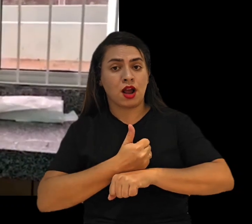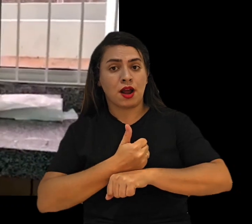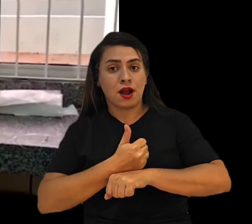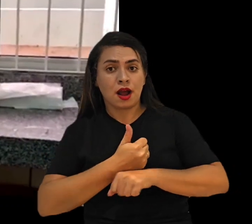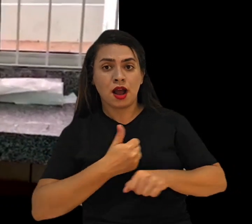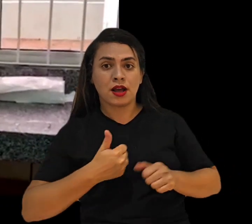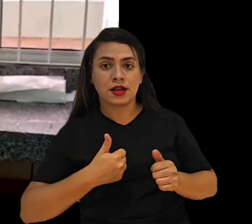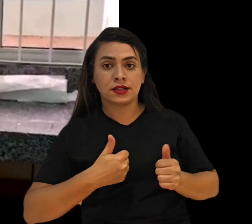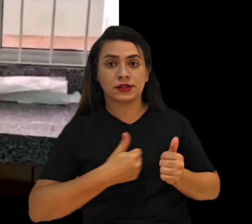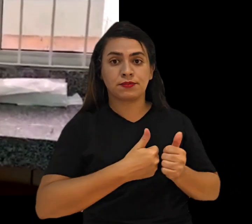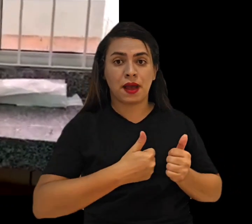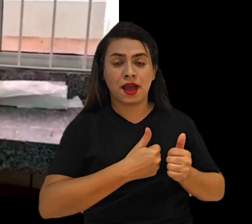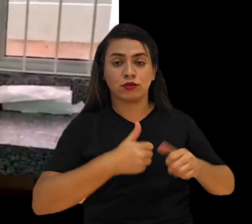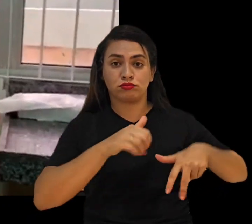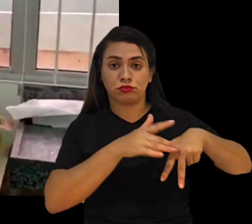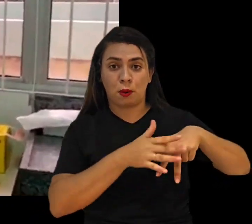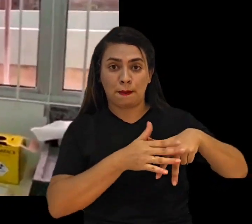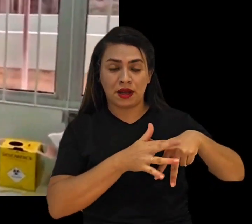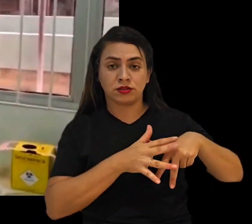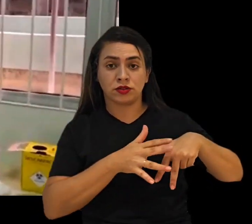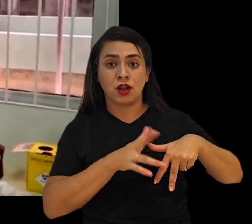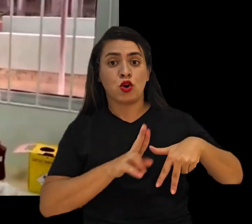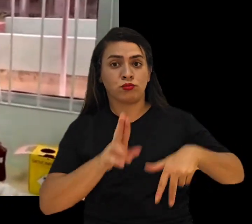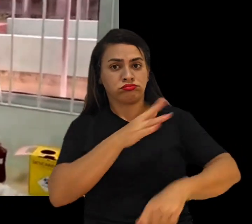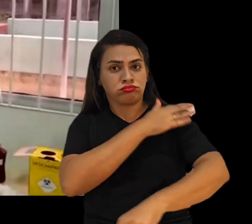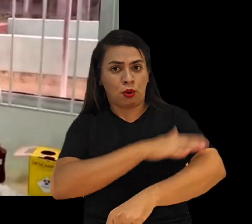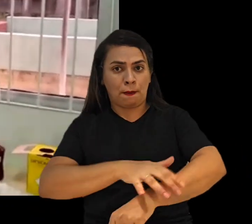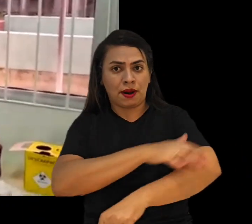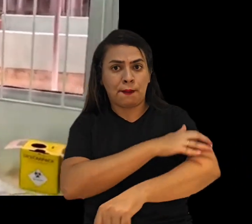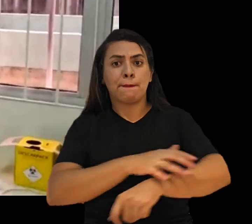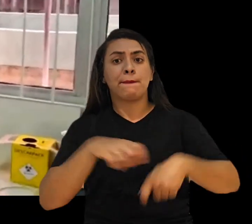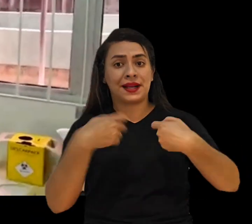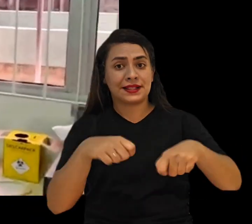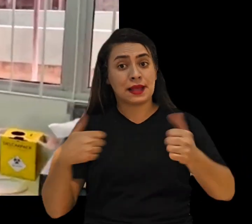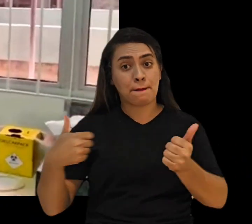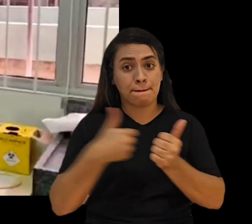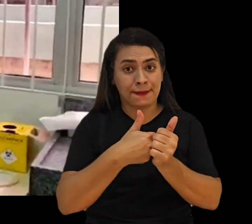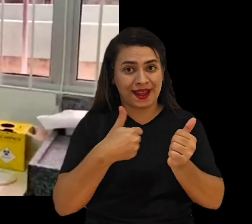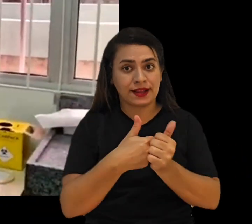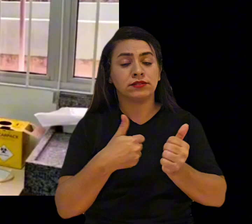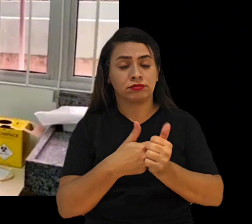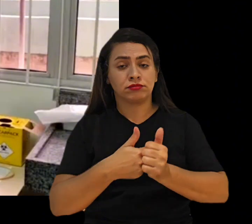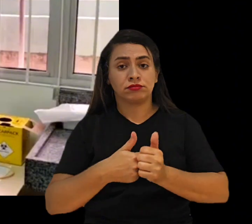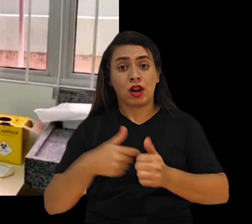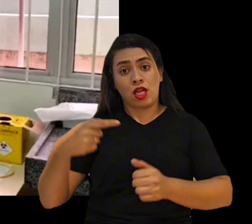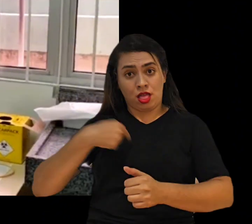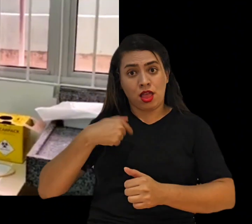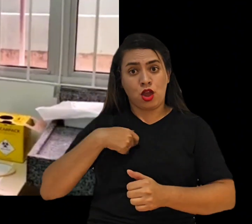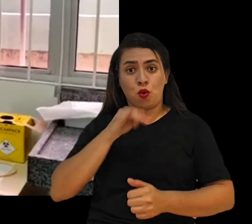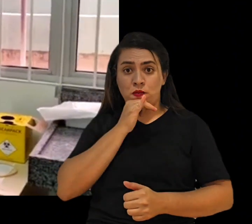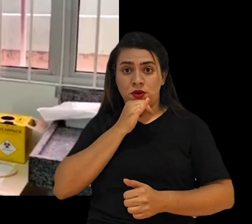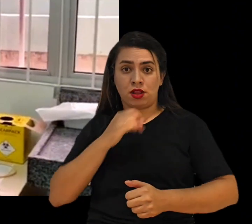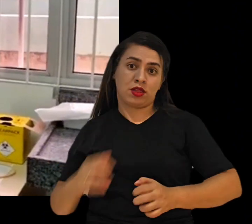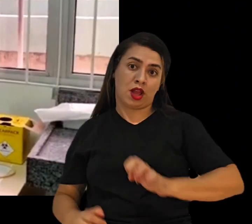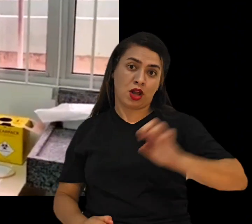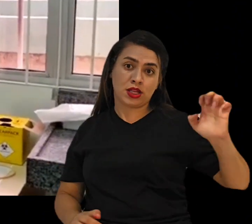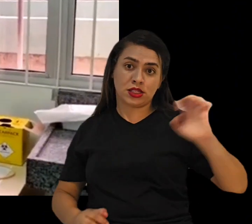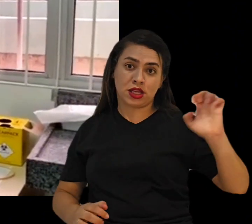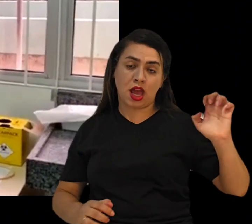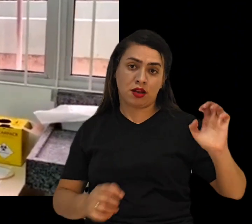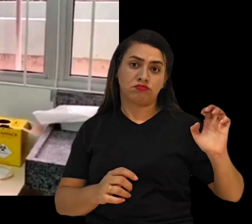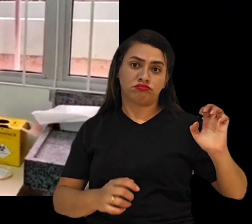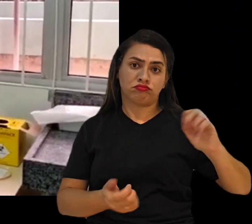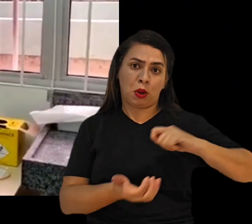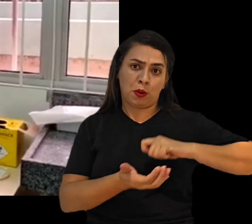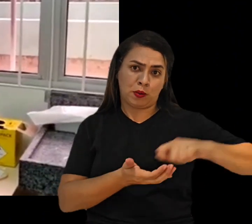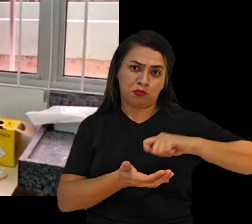bem próximo dele. No caso eu sou canhoto, eu vou fazer do lado esquerdo meu. Eu deixo tudo organizado para o lado esquerdo meu